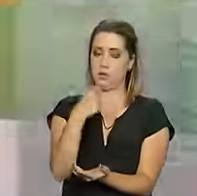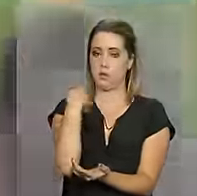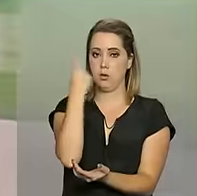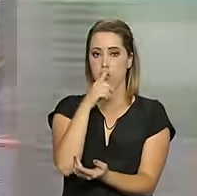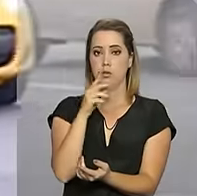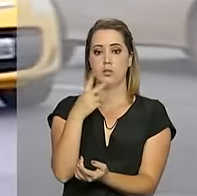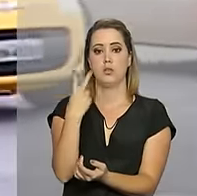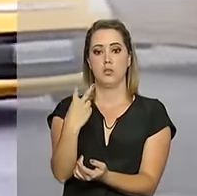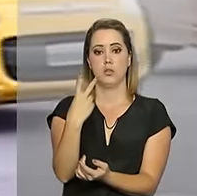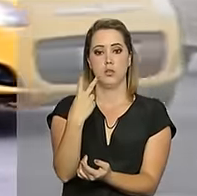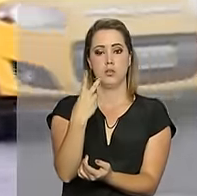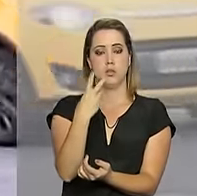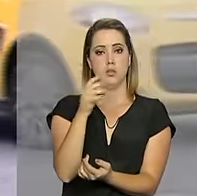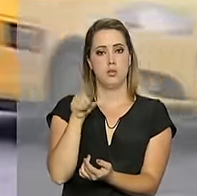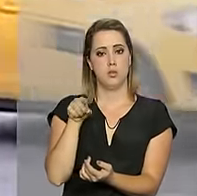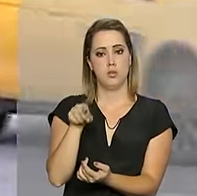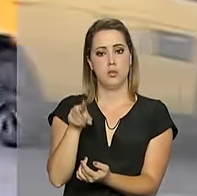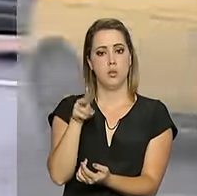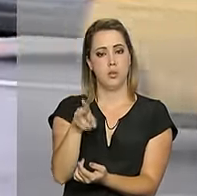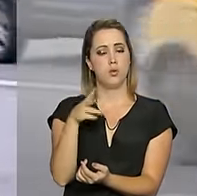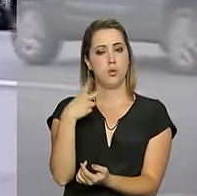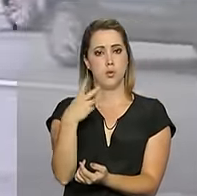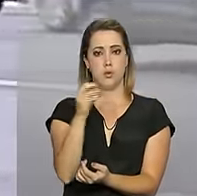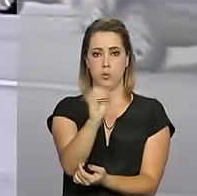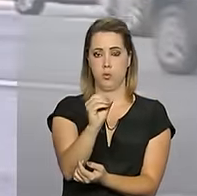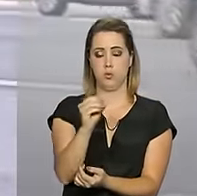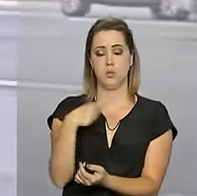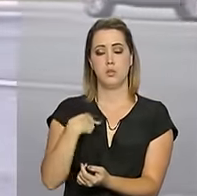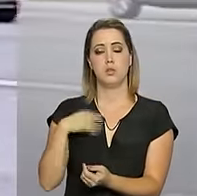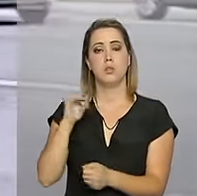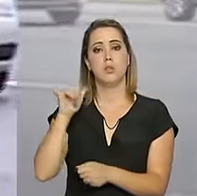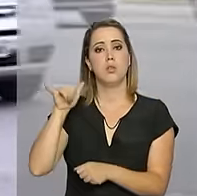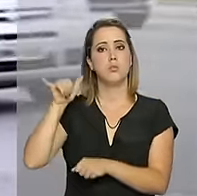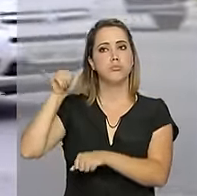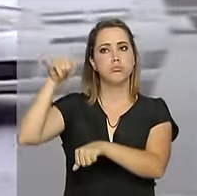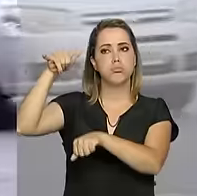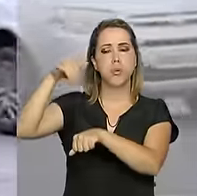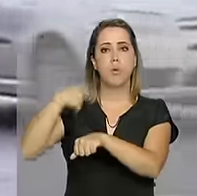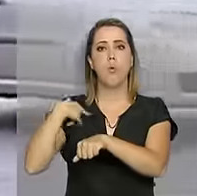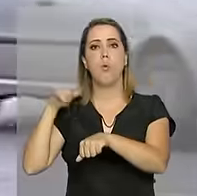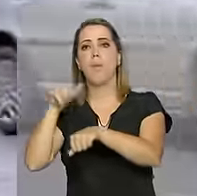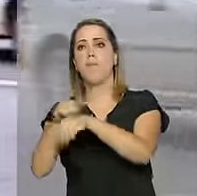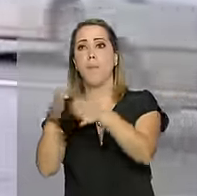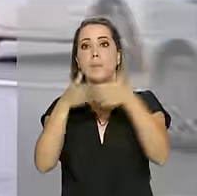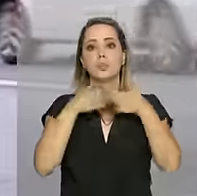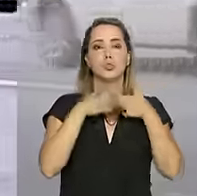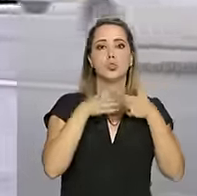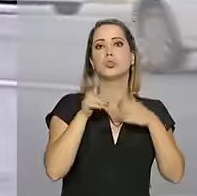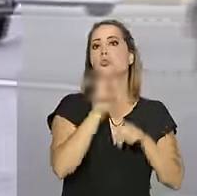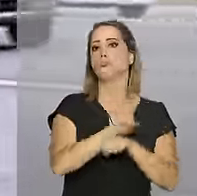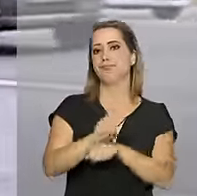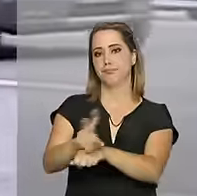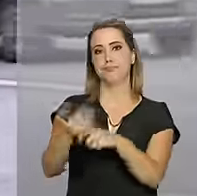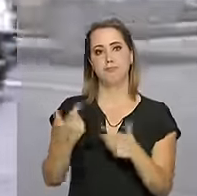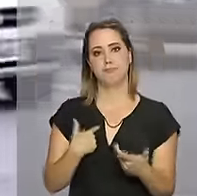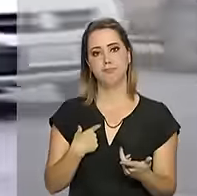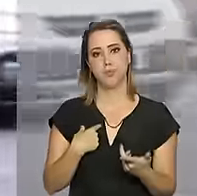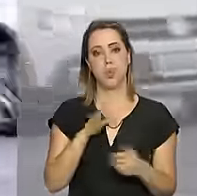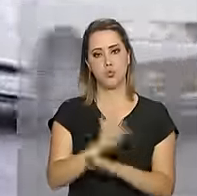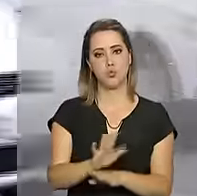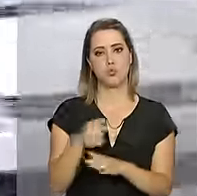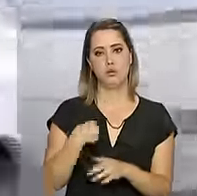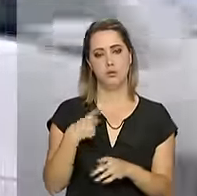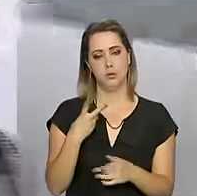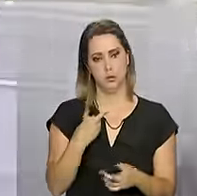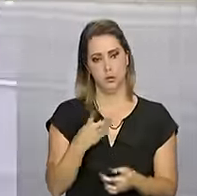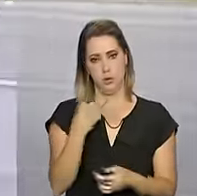o Salva Aero, que é o serviço de busca e salvamento da FAB, foi acionado. Havia também, segundo a Força Aérea